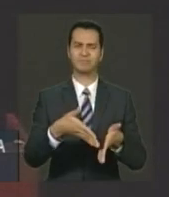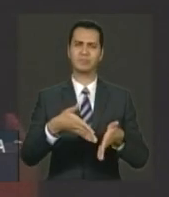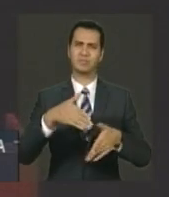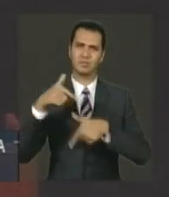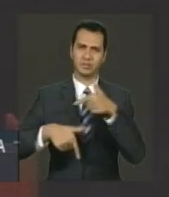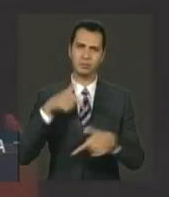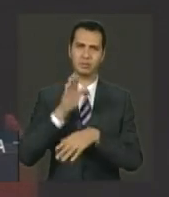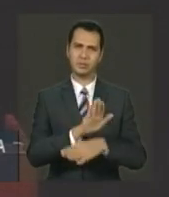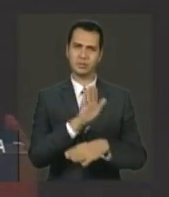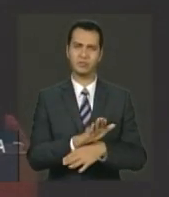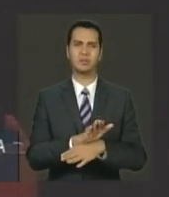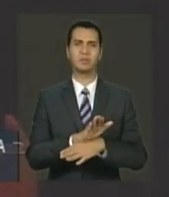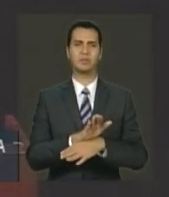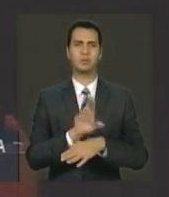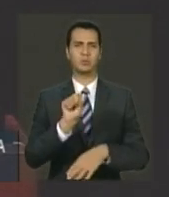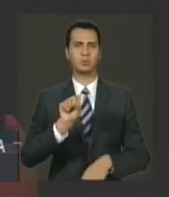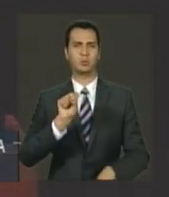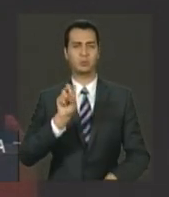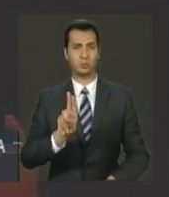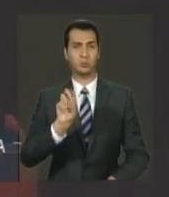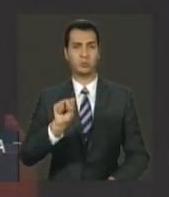que todos nós amamos.